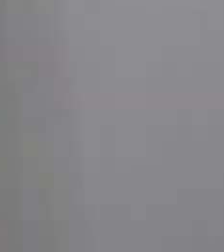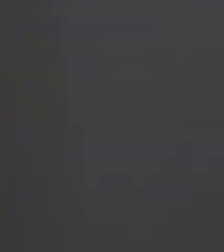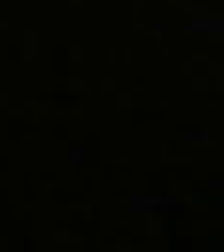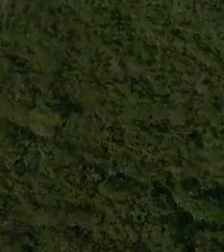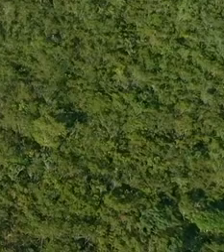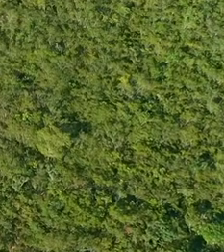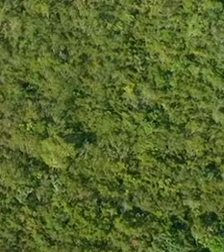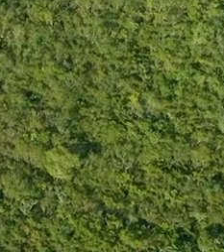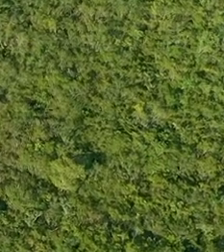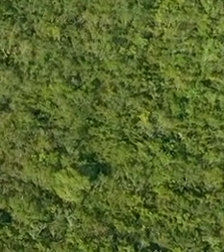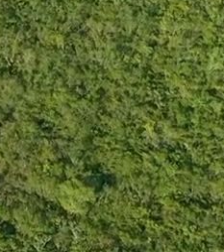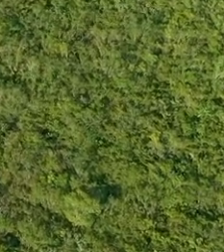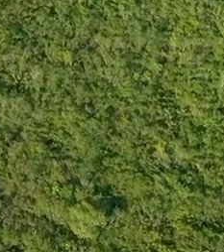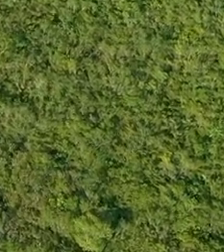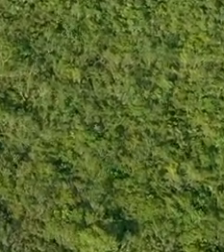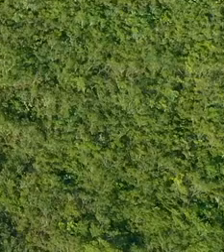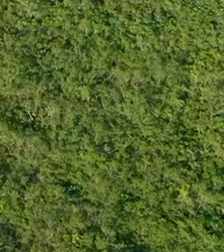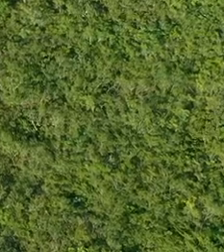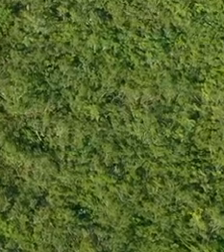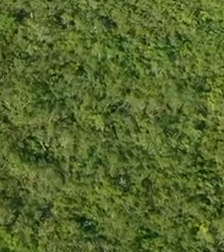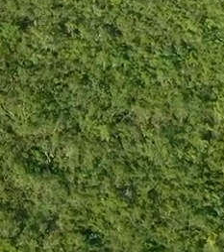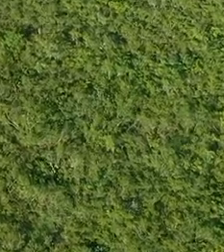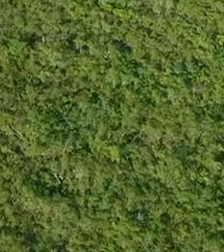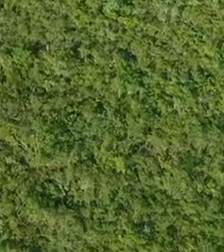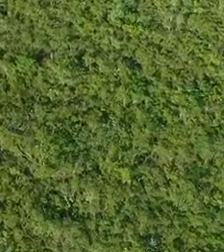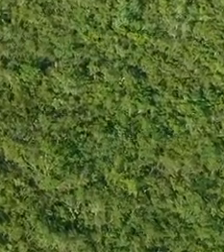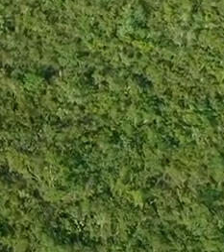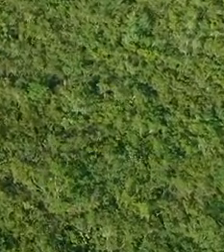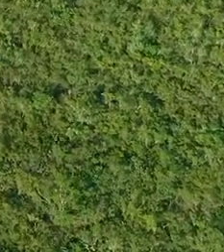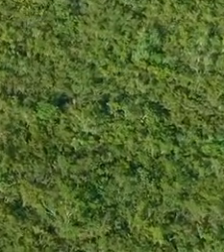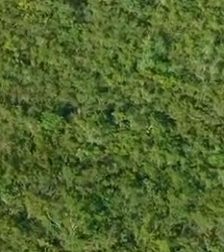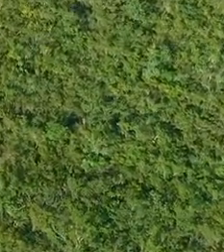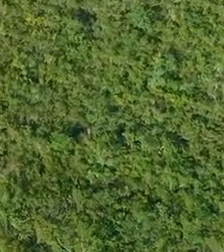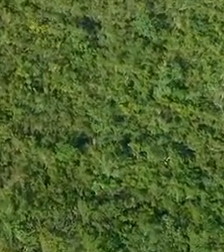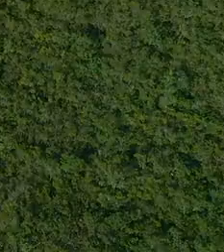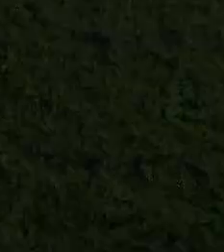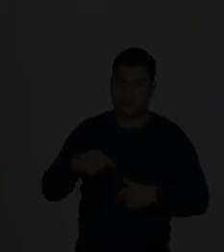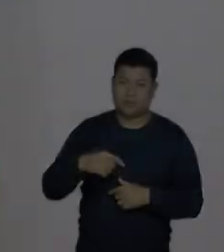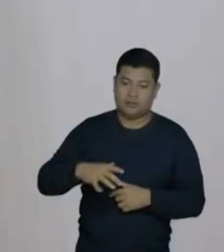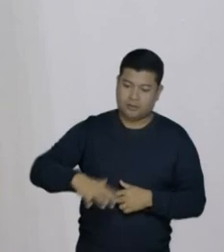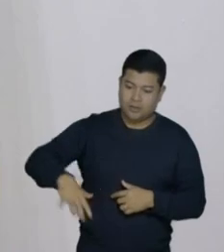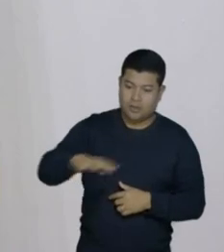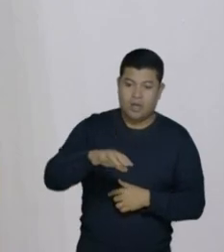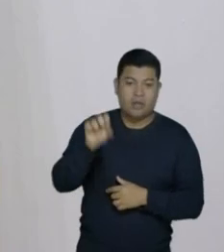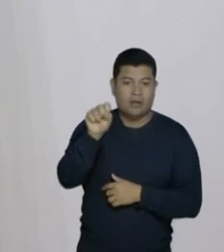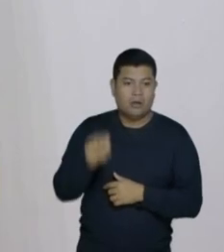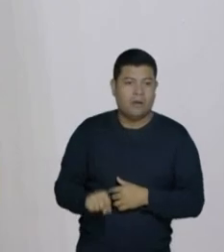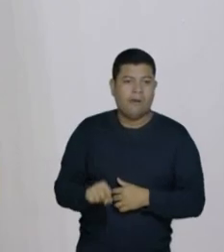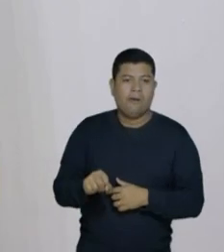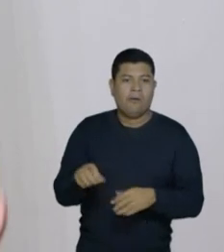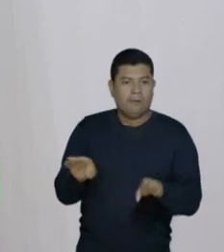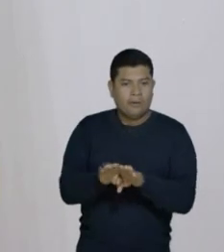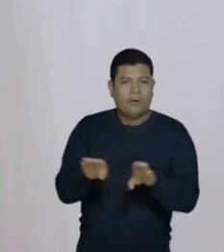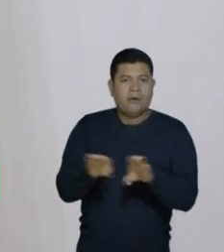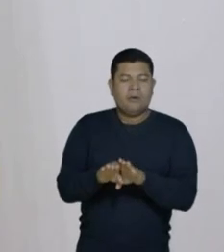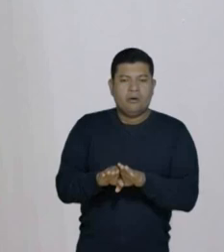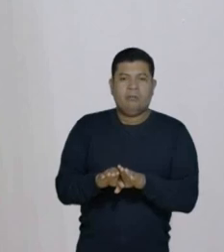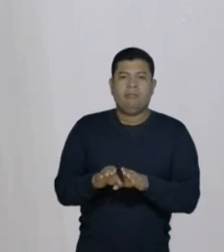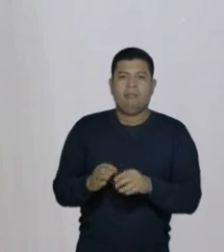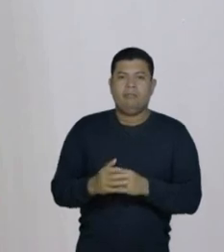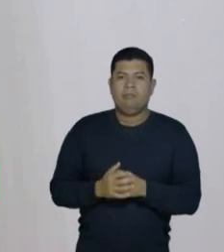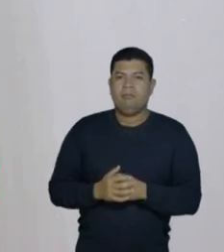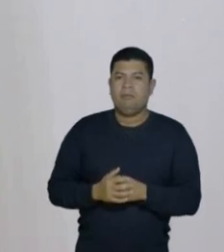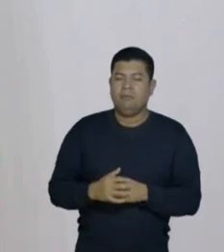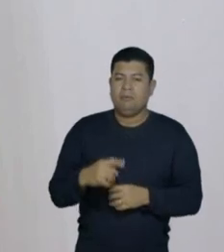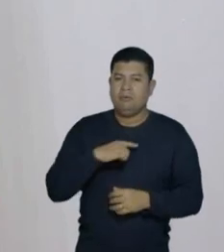crítico ao desmatamento da Mata Atlântica presente no Estado de Santa Catarina a gente tem alguns dados que